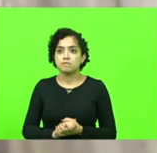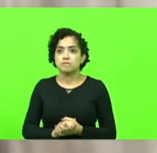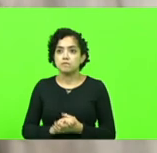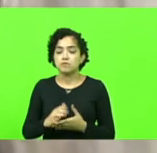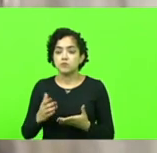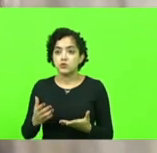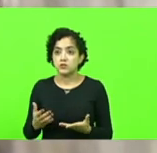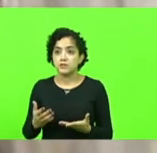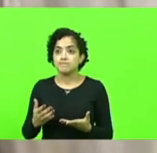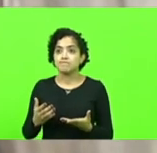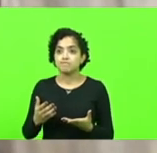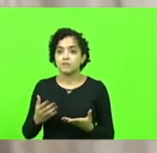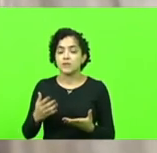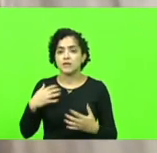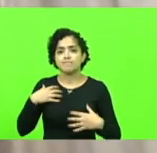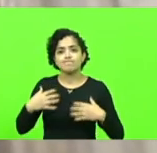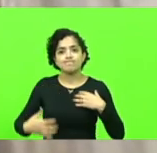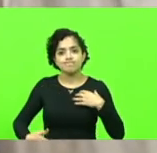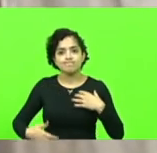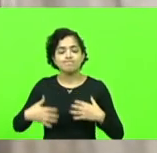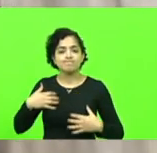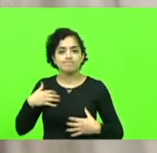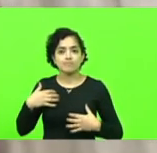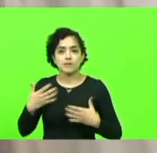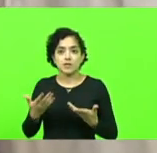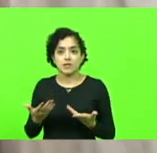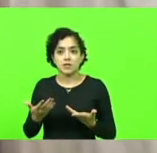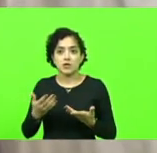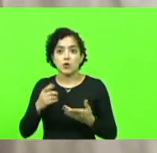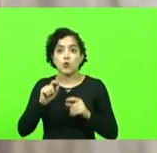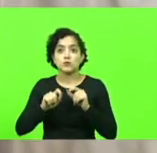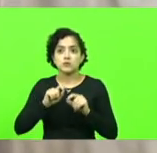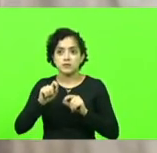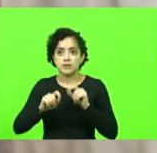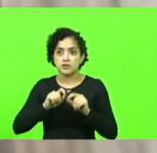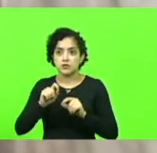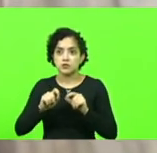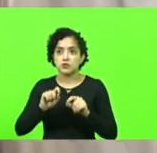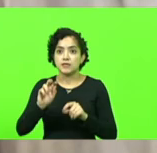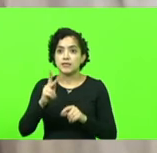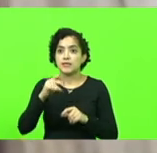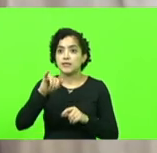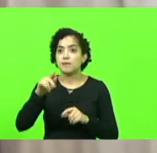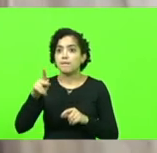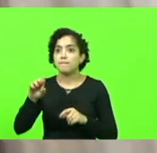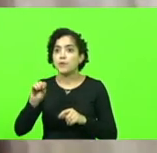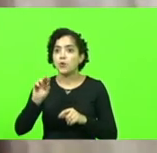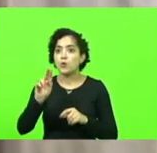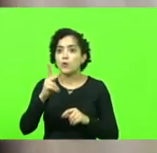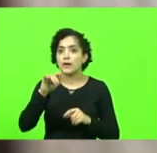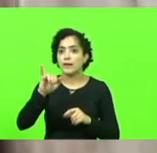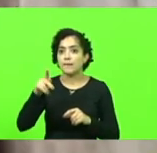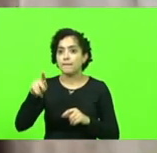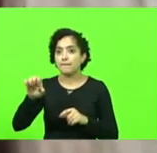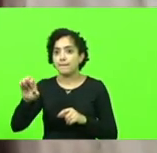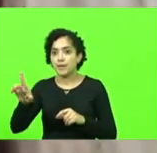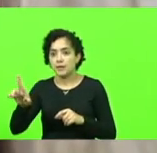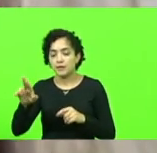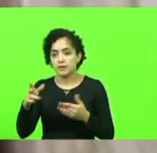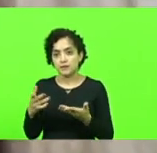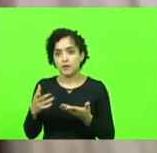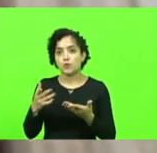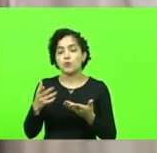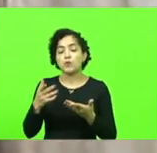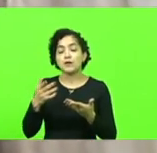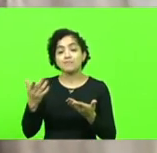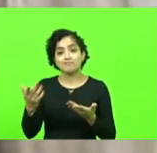defensividade sensorial, vamos dizer assim, ou seja, hipo, ou seja, hiper. Então, nessas questões, as crianças,